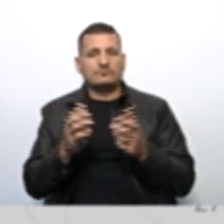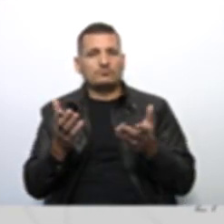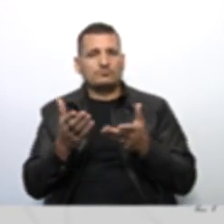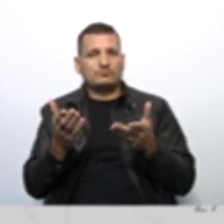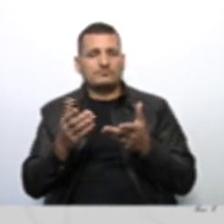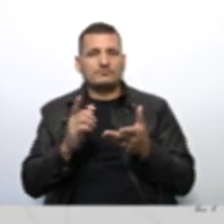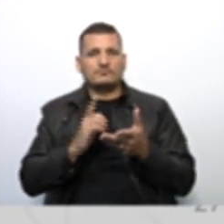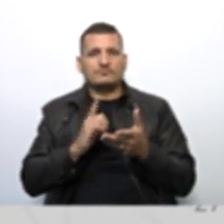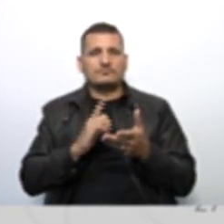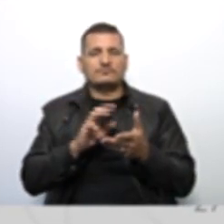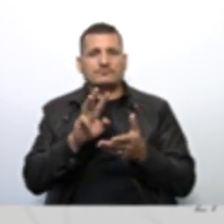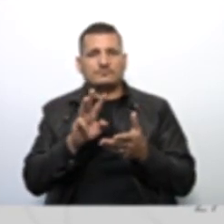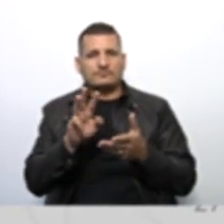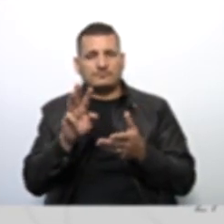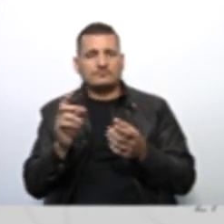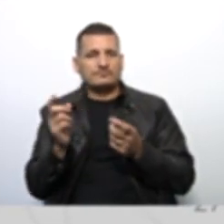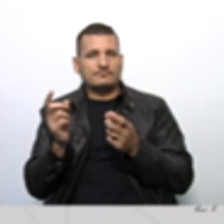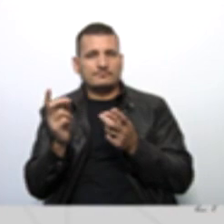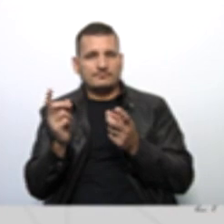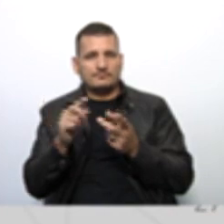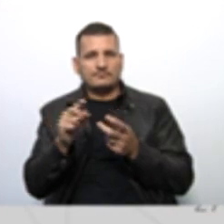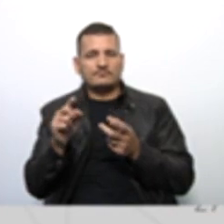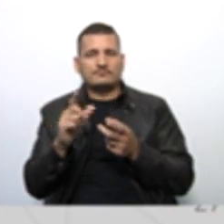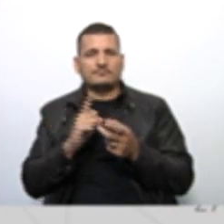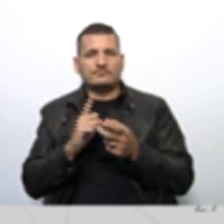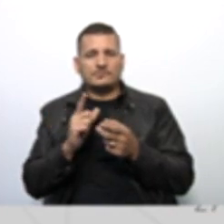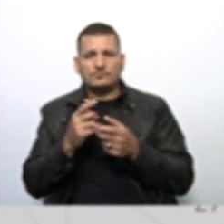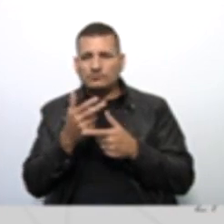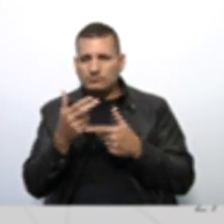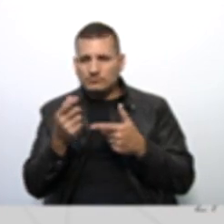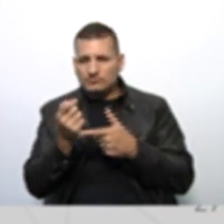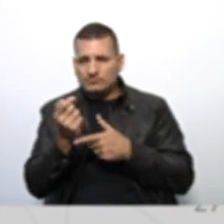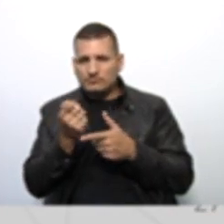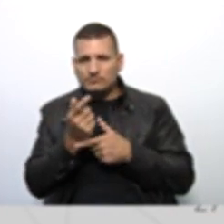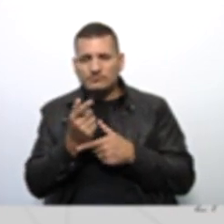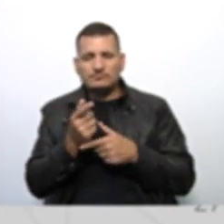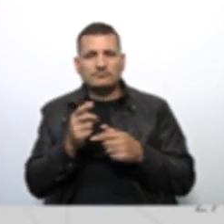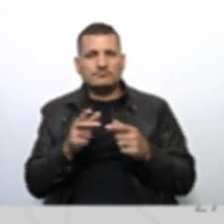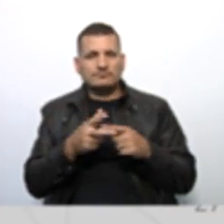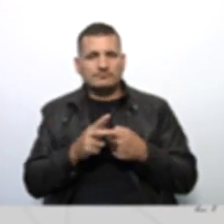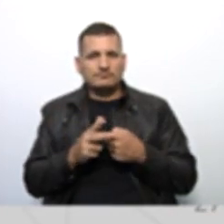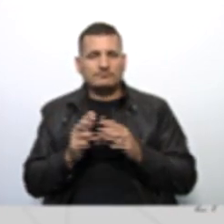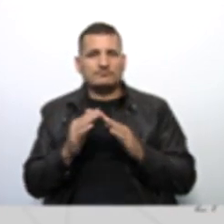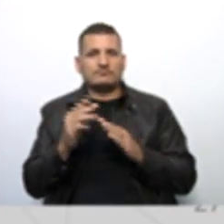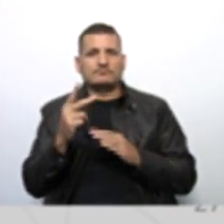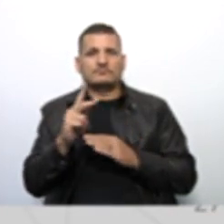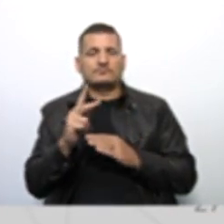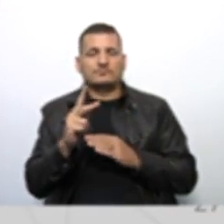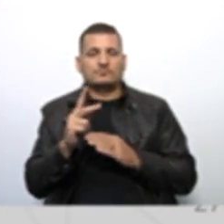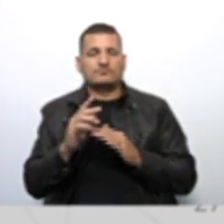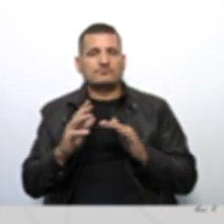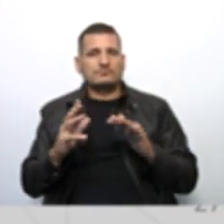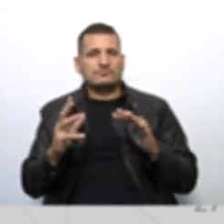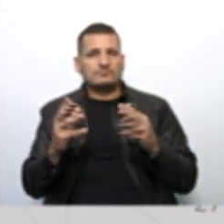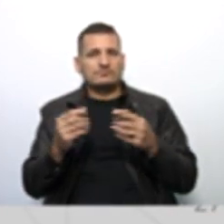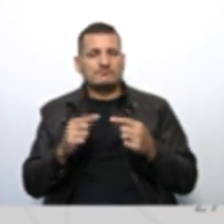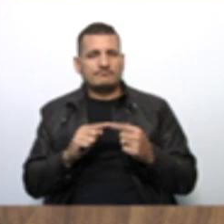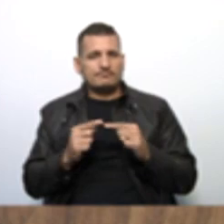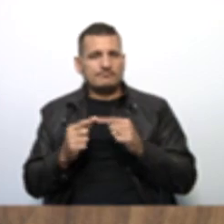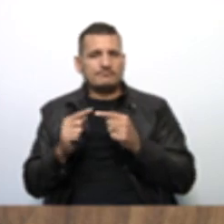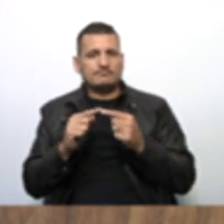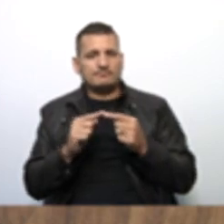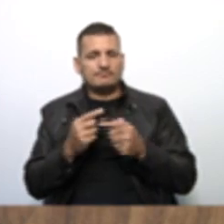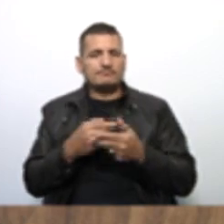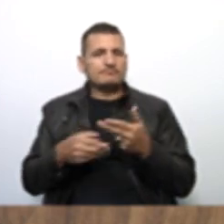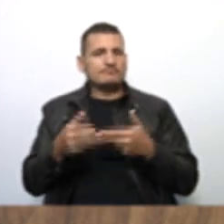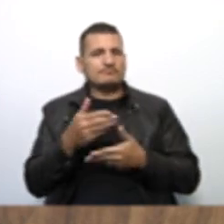sites de venda equipamentos, né, para você poder montar tudo isso direitinho dentro da sua casa, deixar tudo interligado e